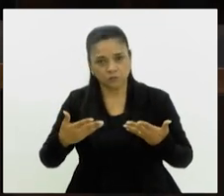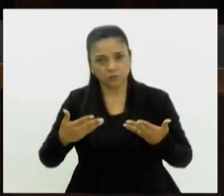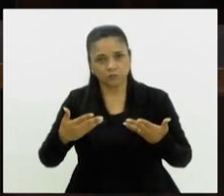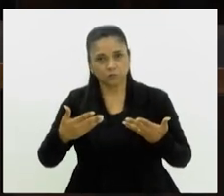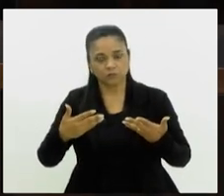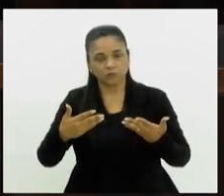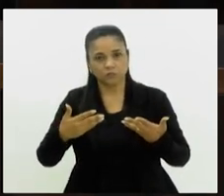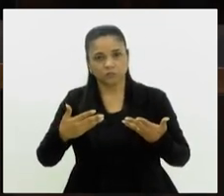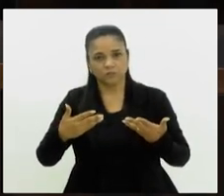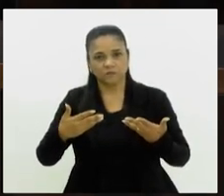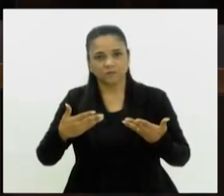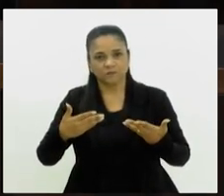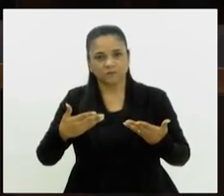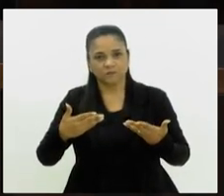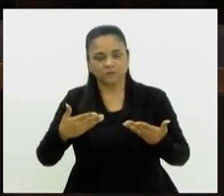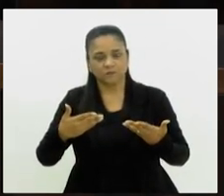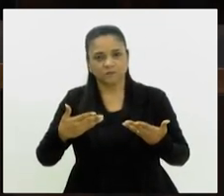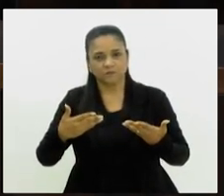não,